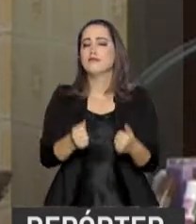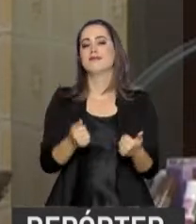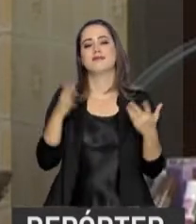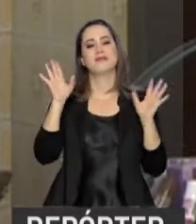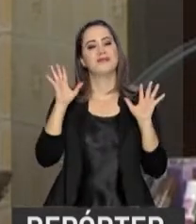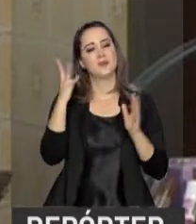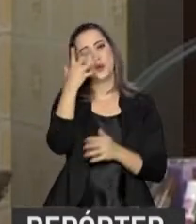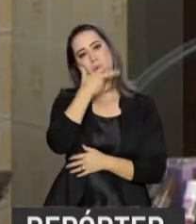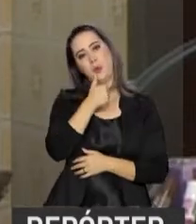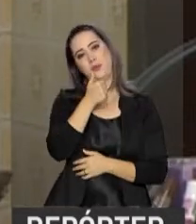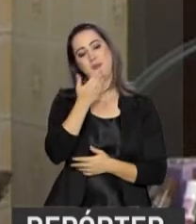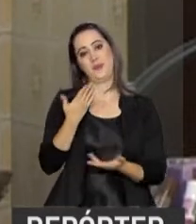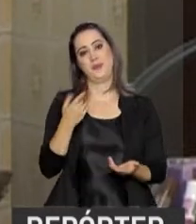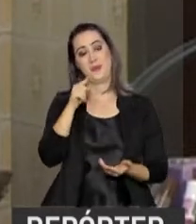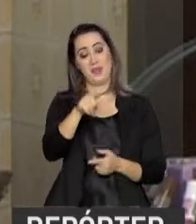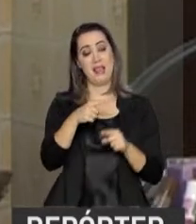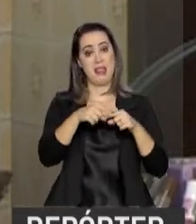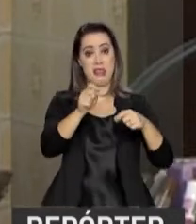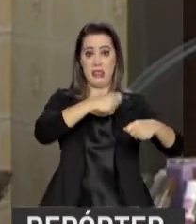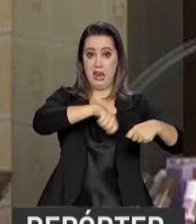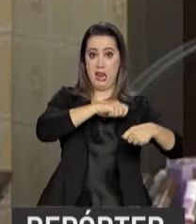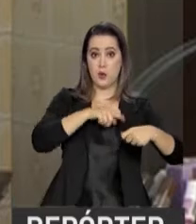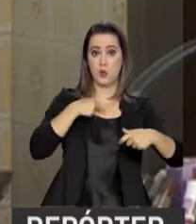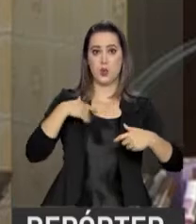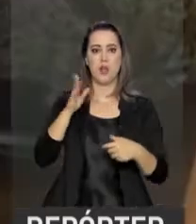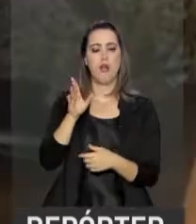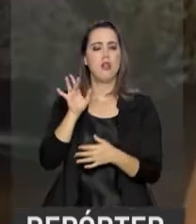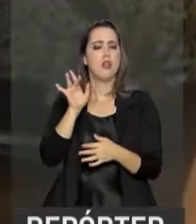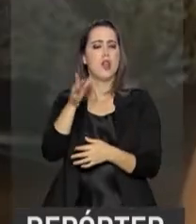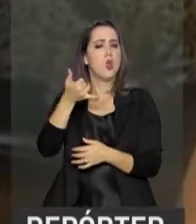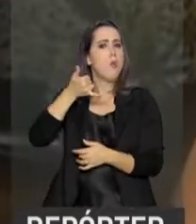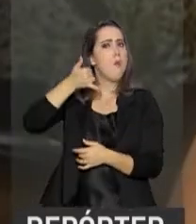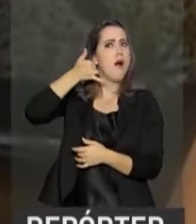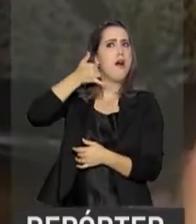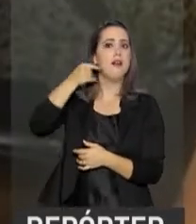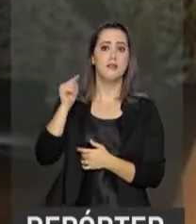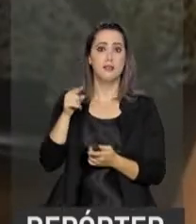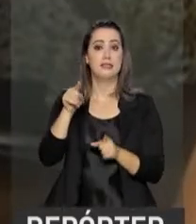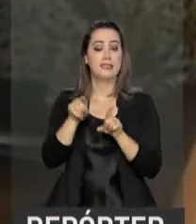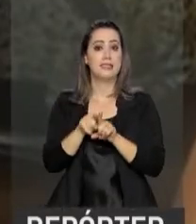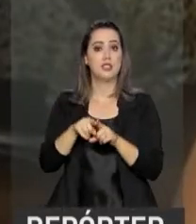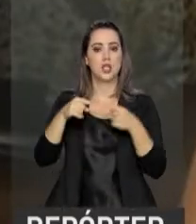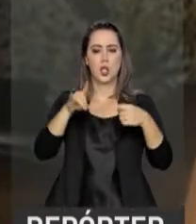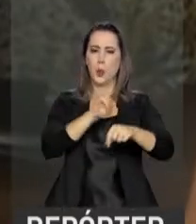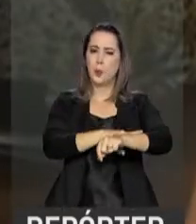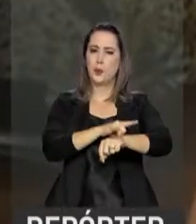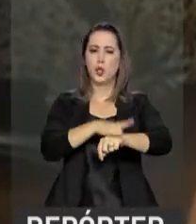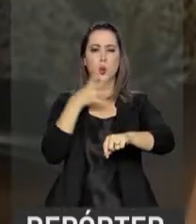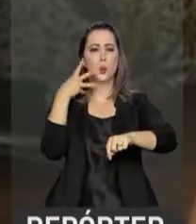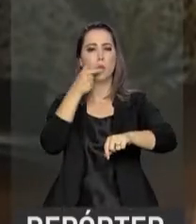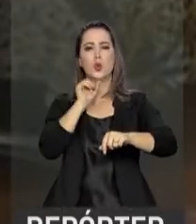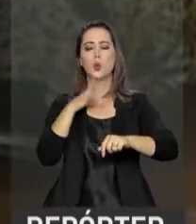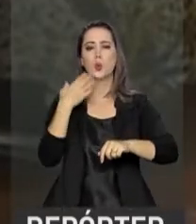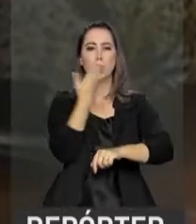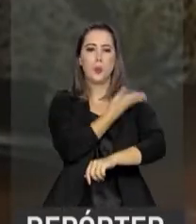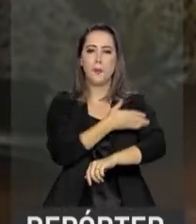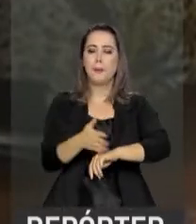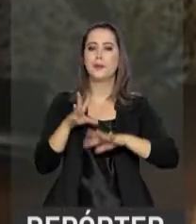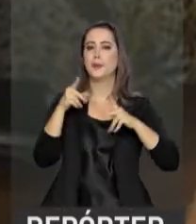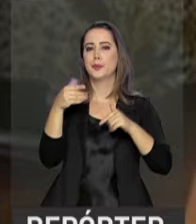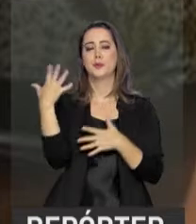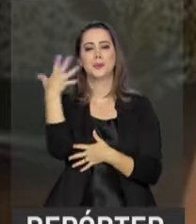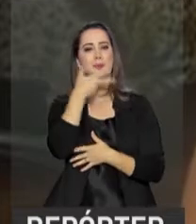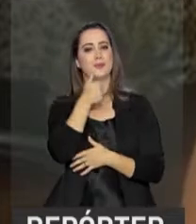lindo. Aí tem o quarto, tem a cozinha, tem interfone na casa, tem um banheiro bonito. É tudo branquinho, tudo